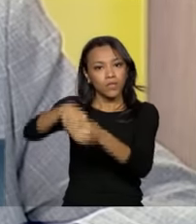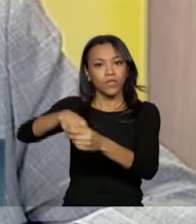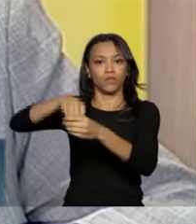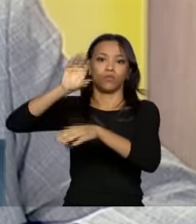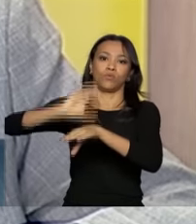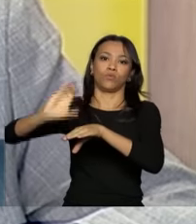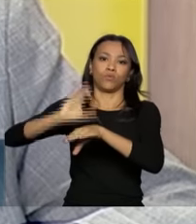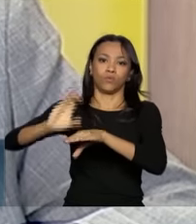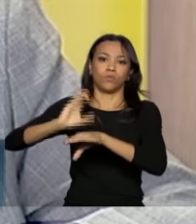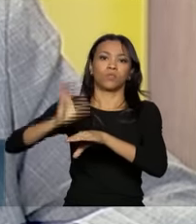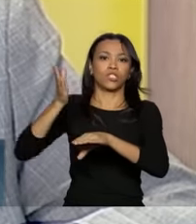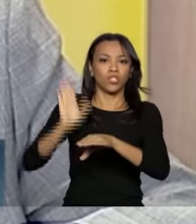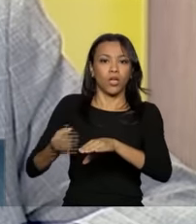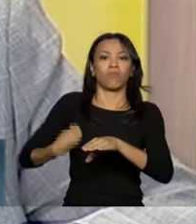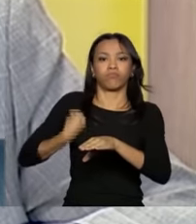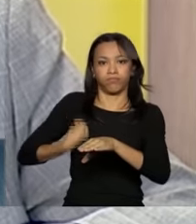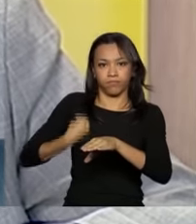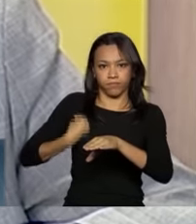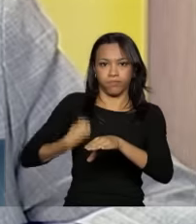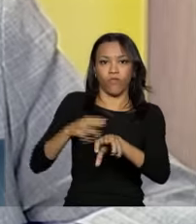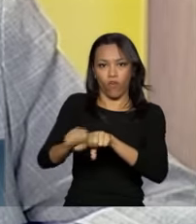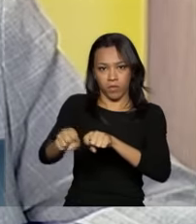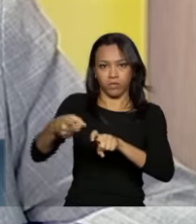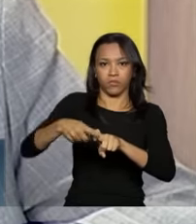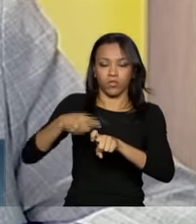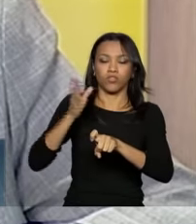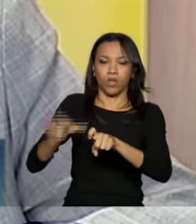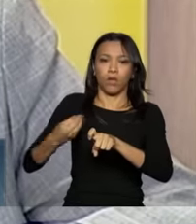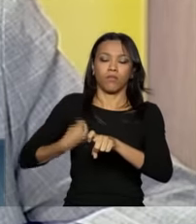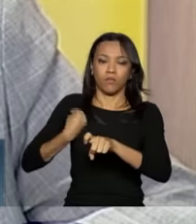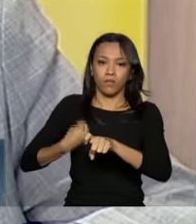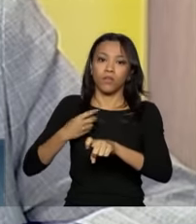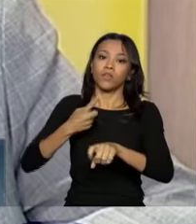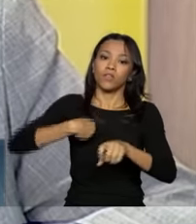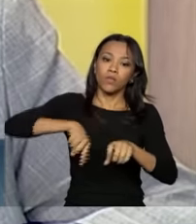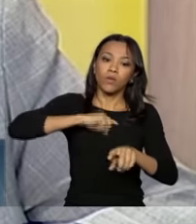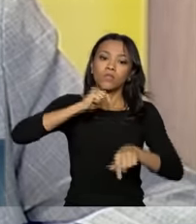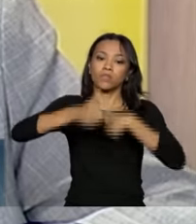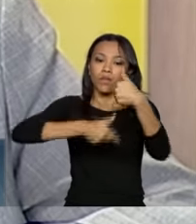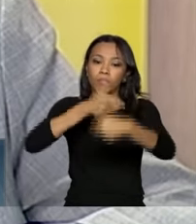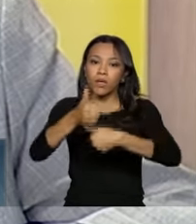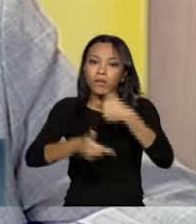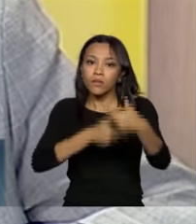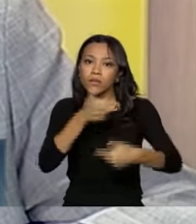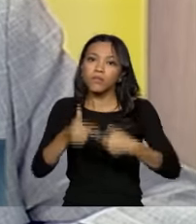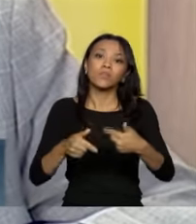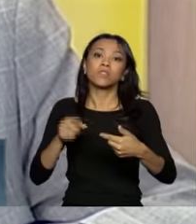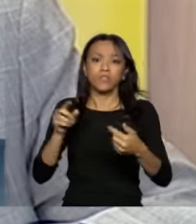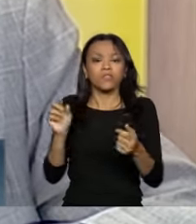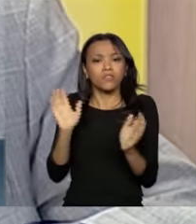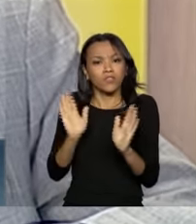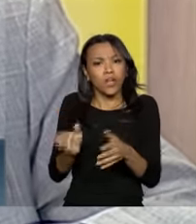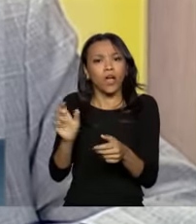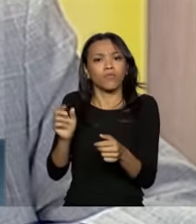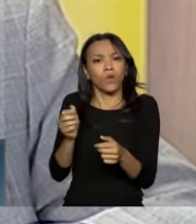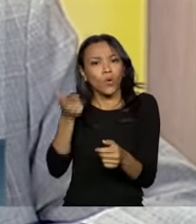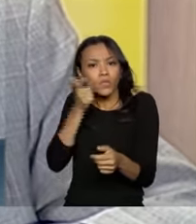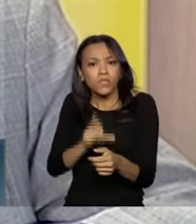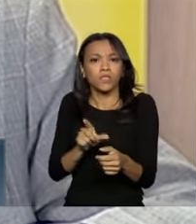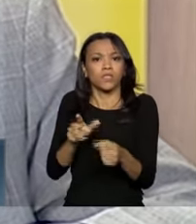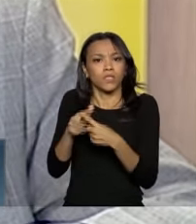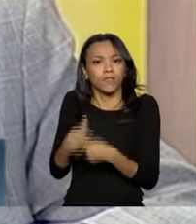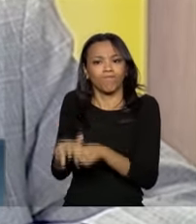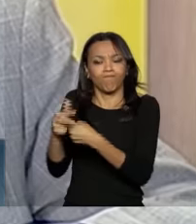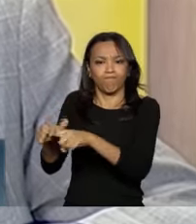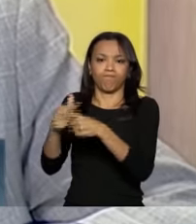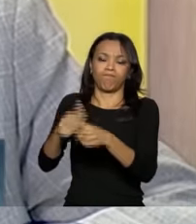que já existem. E nós trabalhamos também nessa direção para que essas mudanças alcancem e